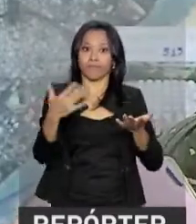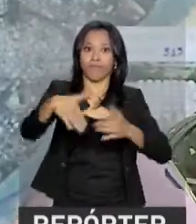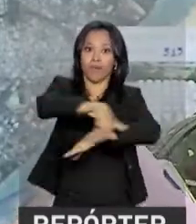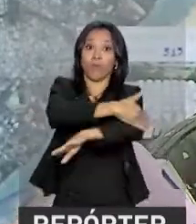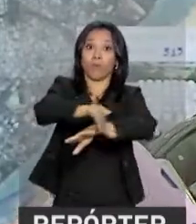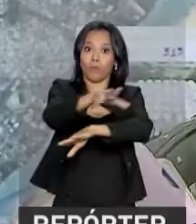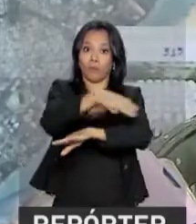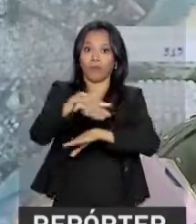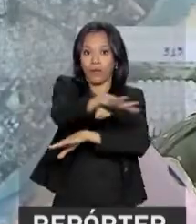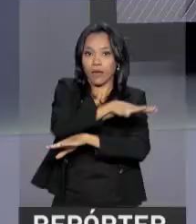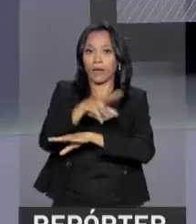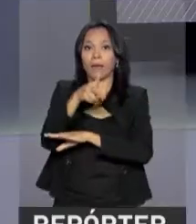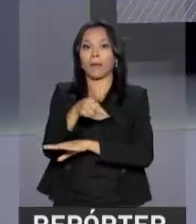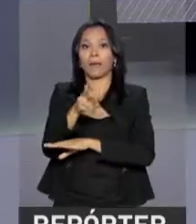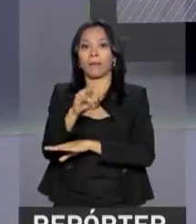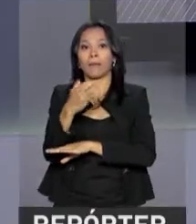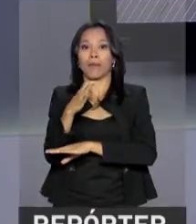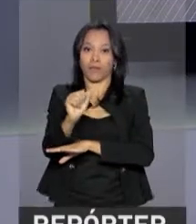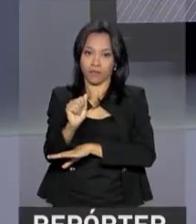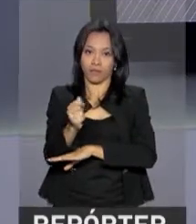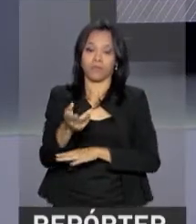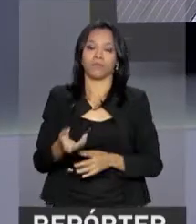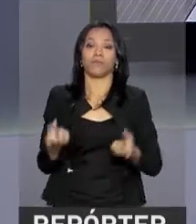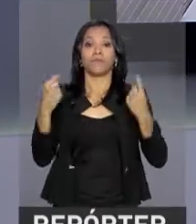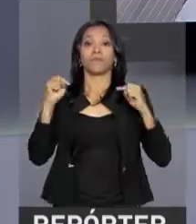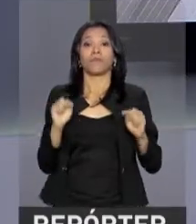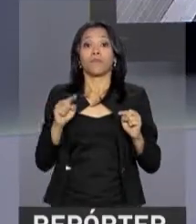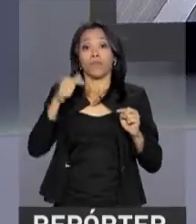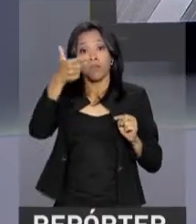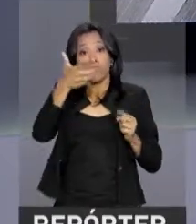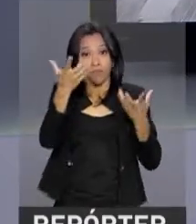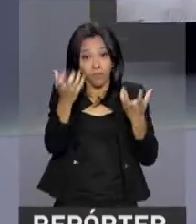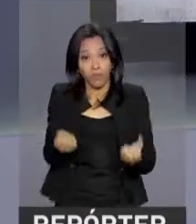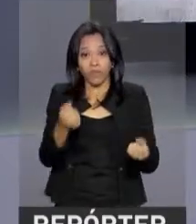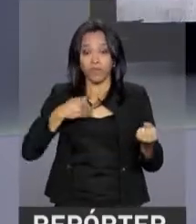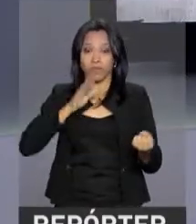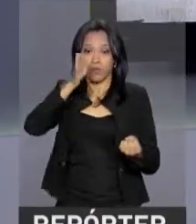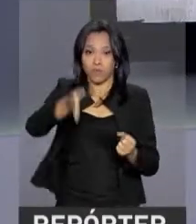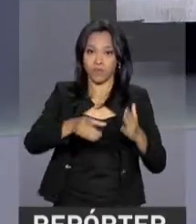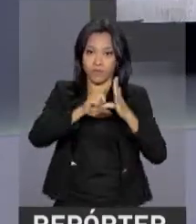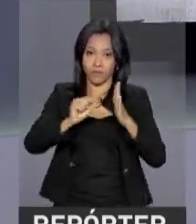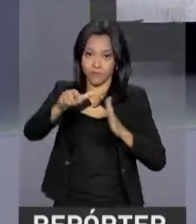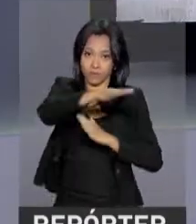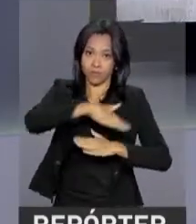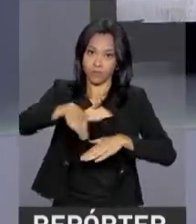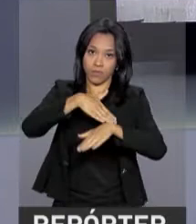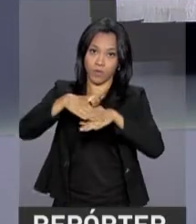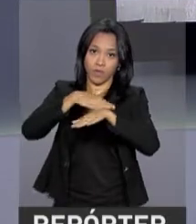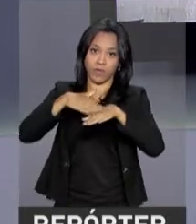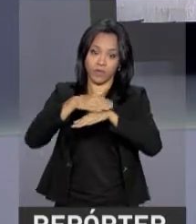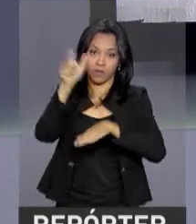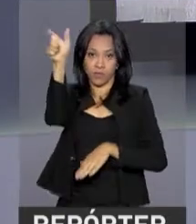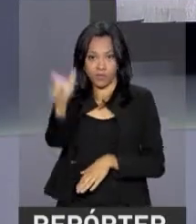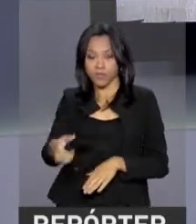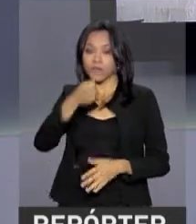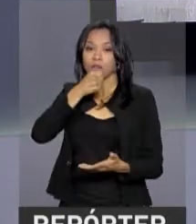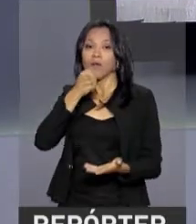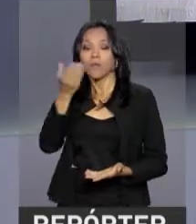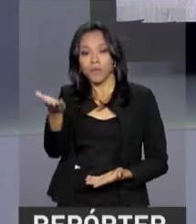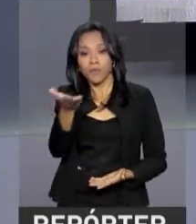estar estabilizados. E vamos agora até o Palácio do Planalto conversar com o nosso repórter Ney Pereira. Oi, Ney, é com